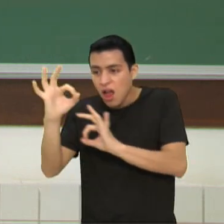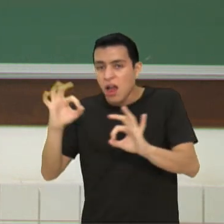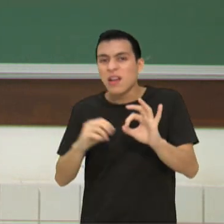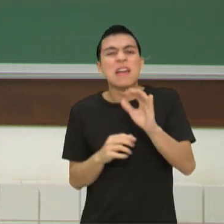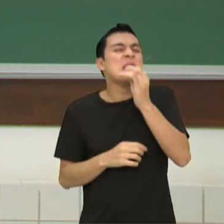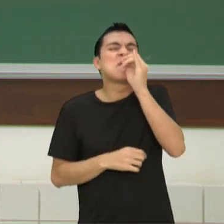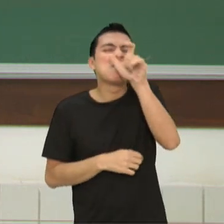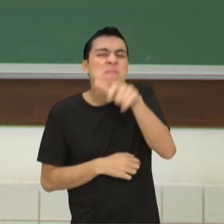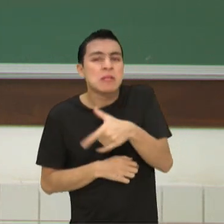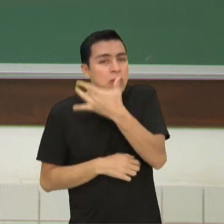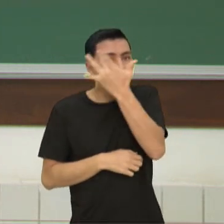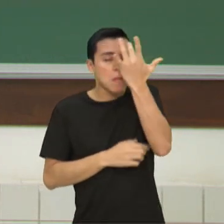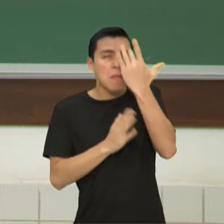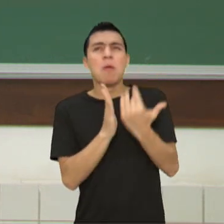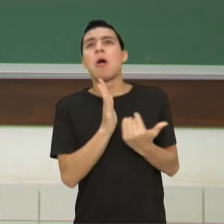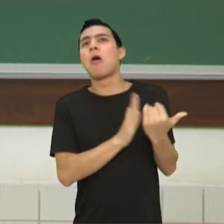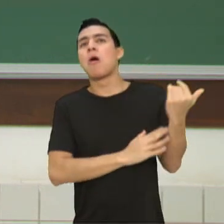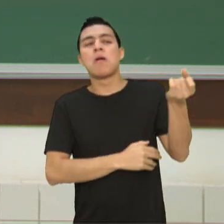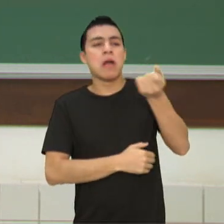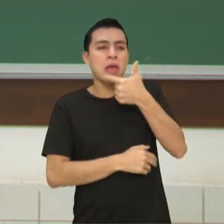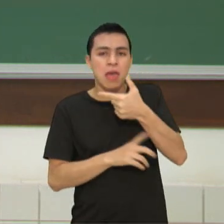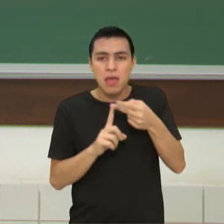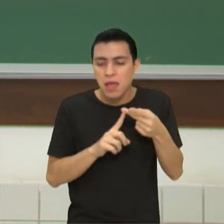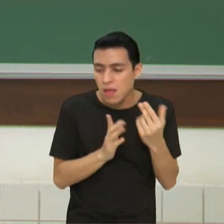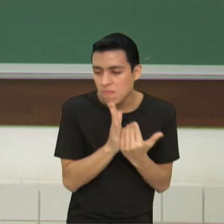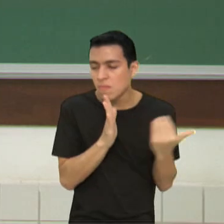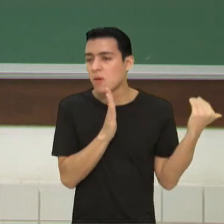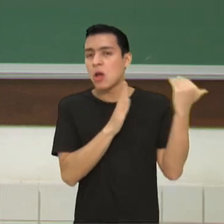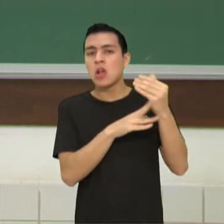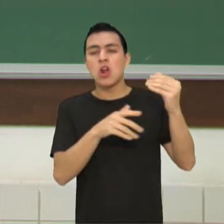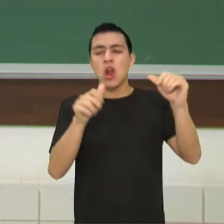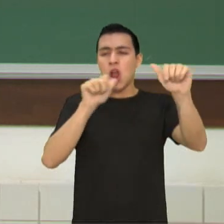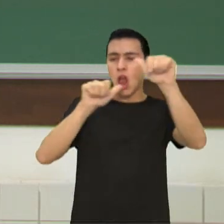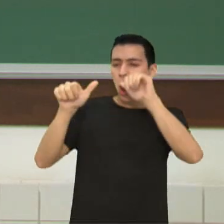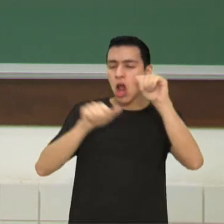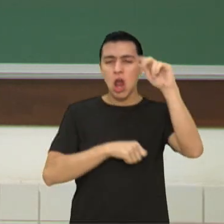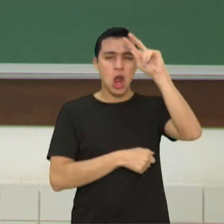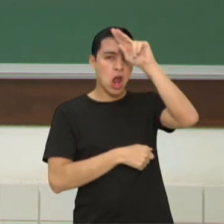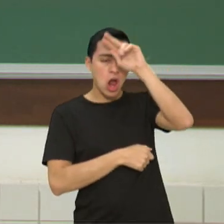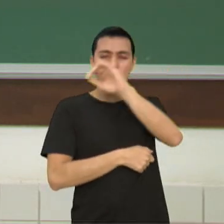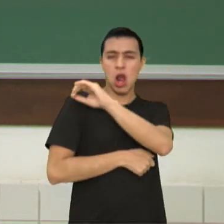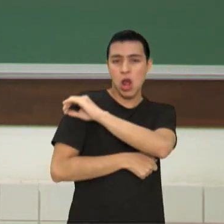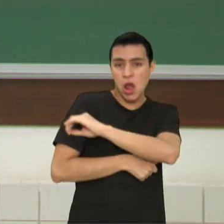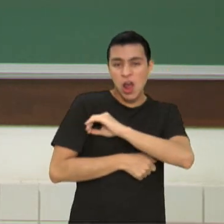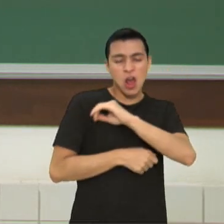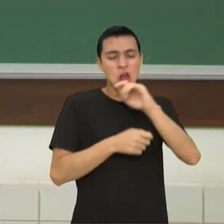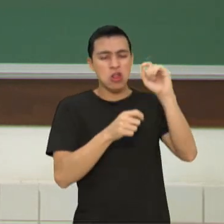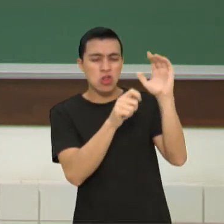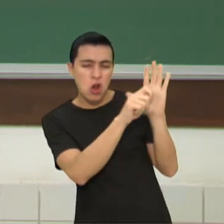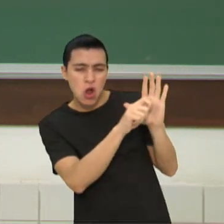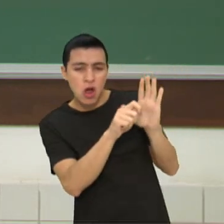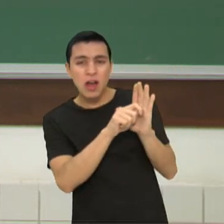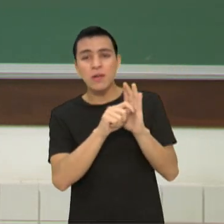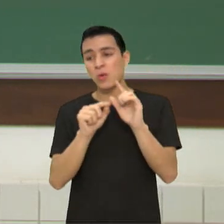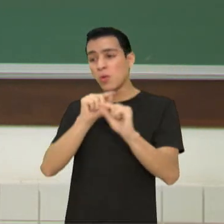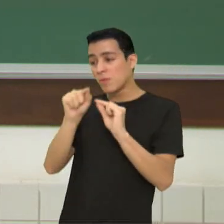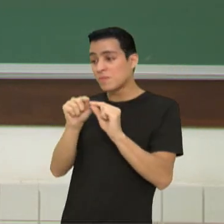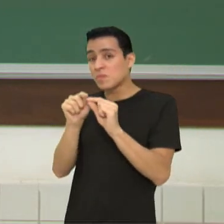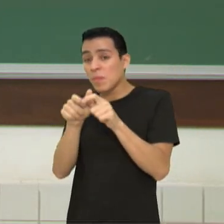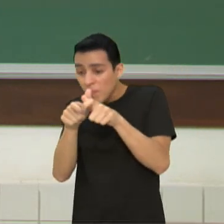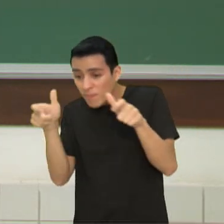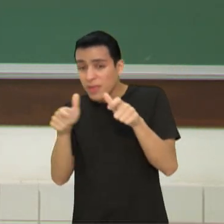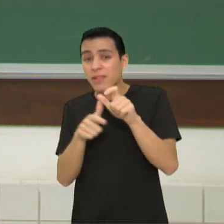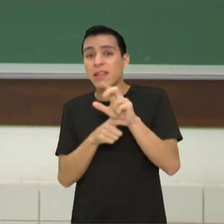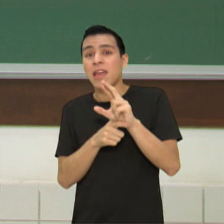medicamento, alguém que frequentemente consome álcool, alguém que frequentemente consome outros tipos de drogas, está estimulando o aumento dos retículos, principalmente